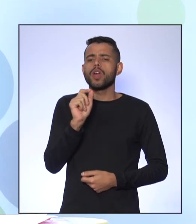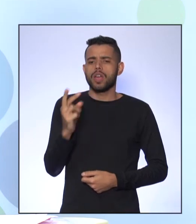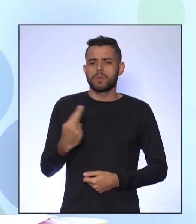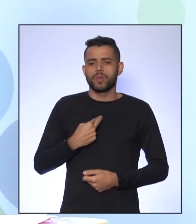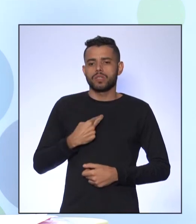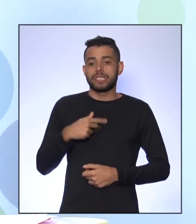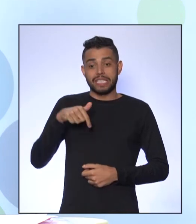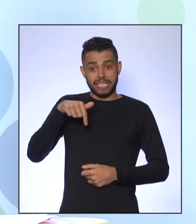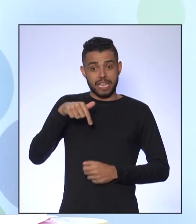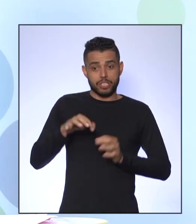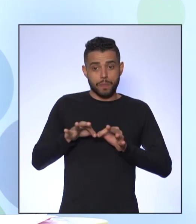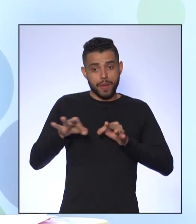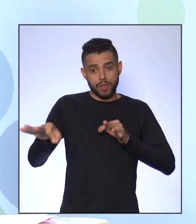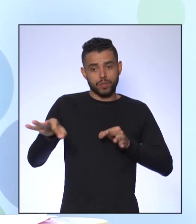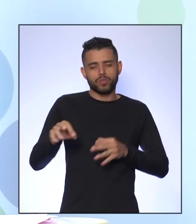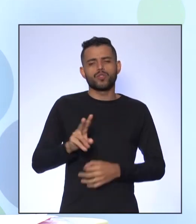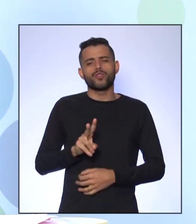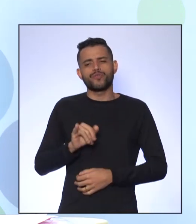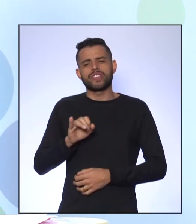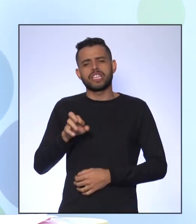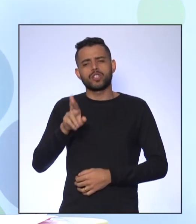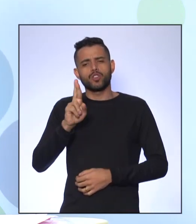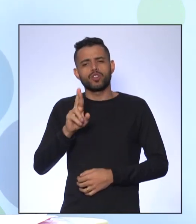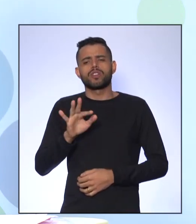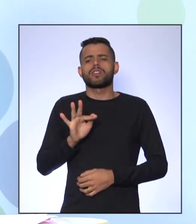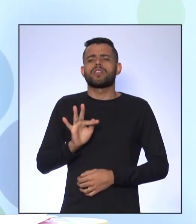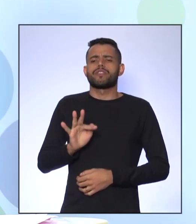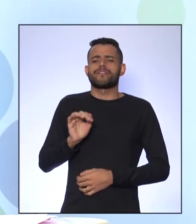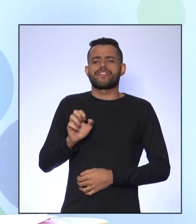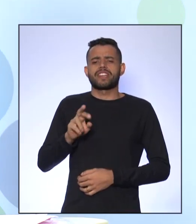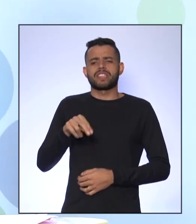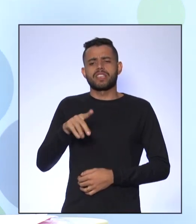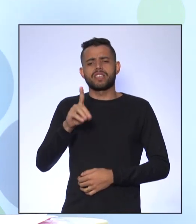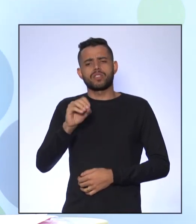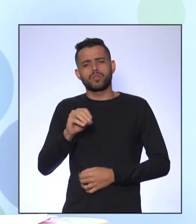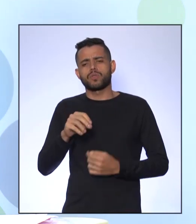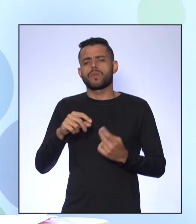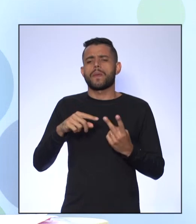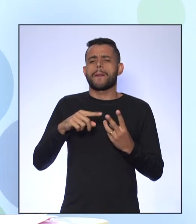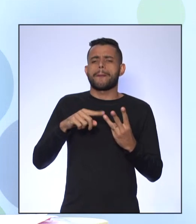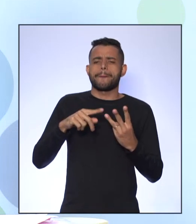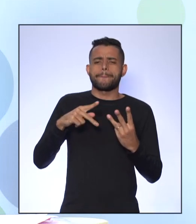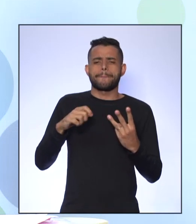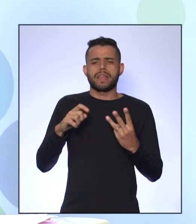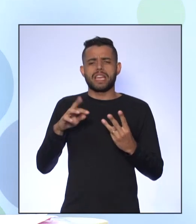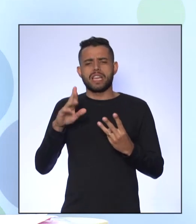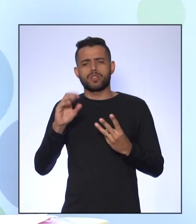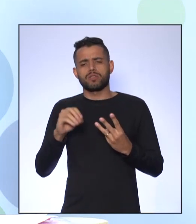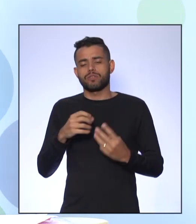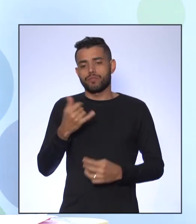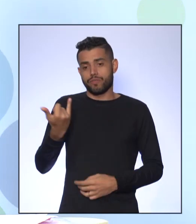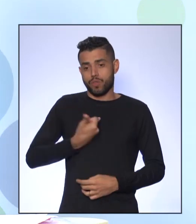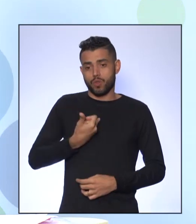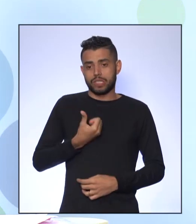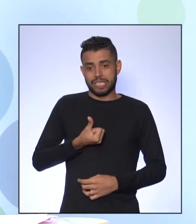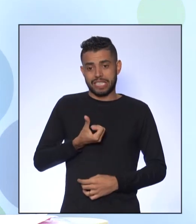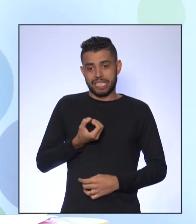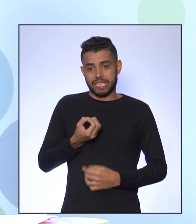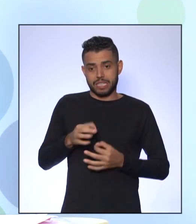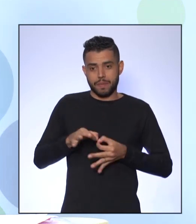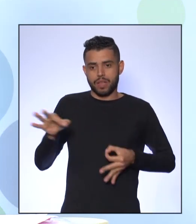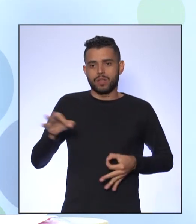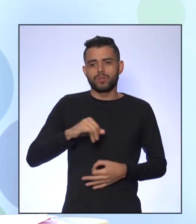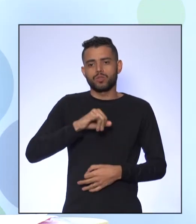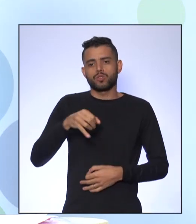Vitor, Fernando, o Igor, né, o Pedro, também falaram 60 metros. O José